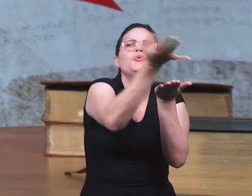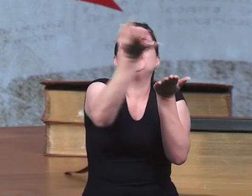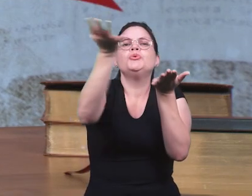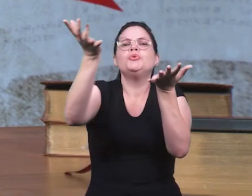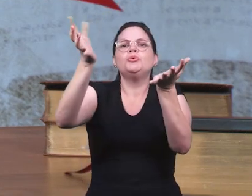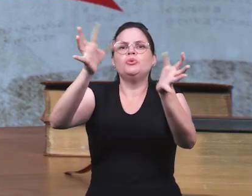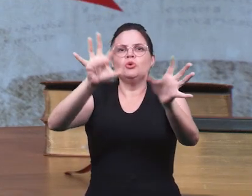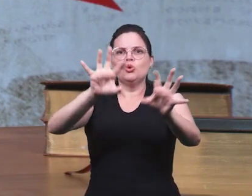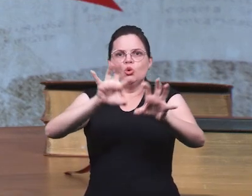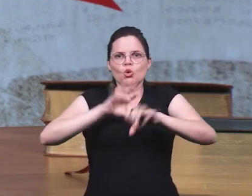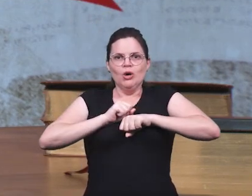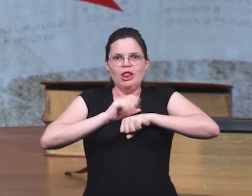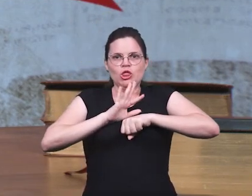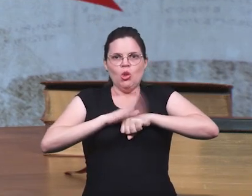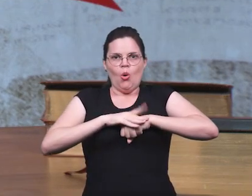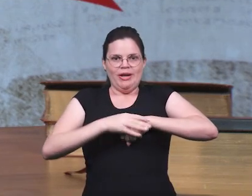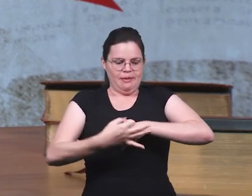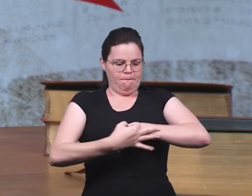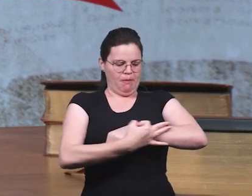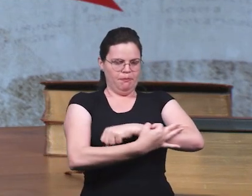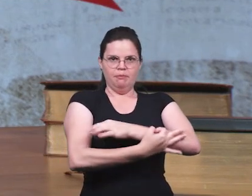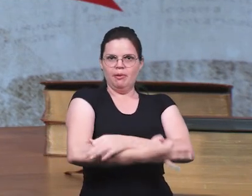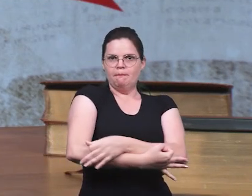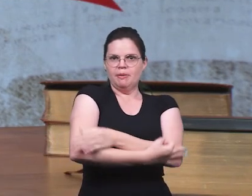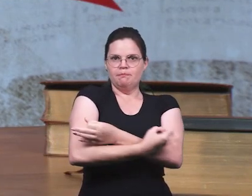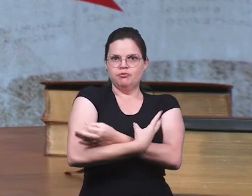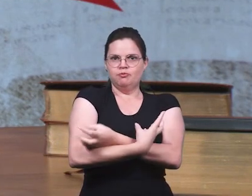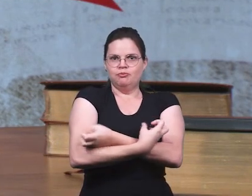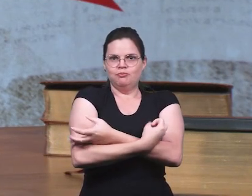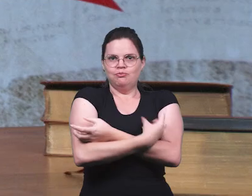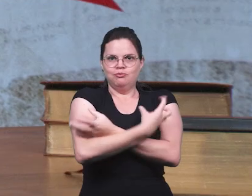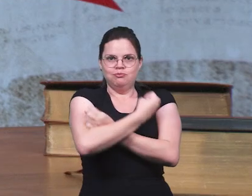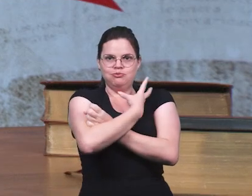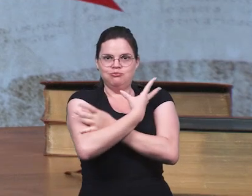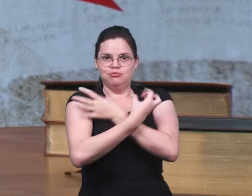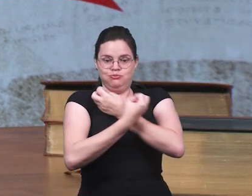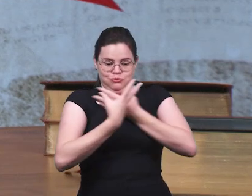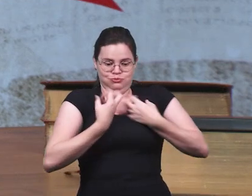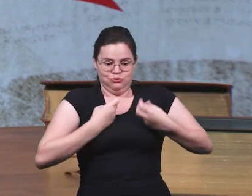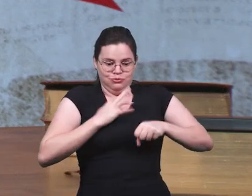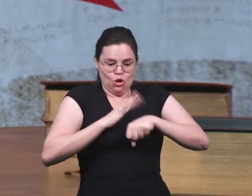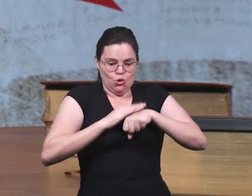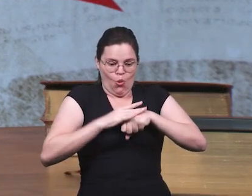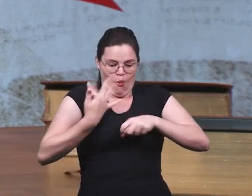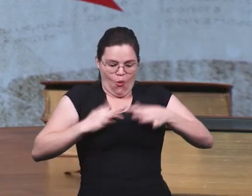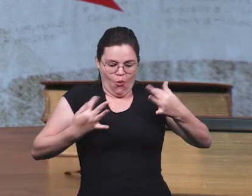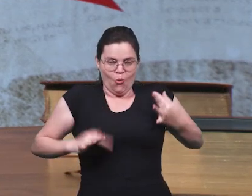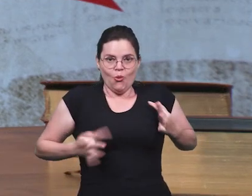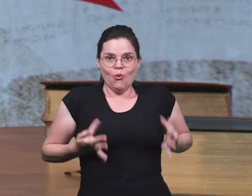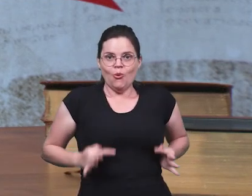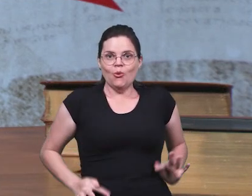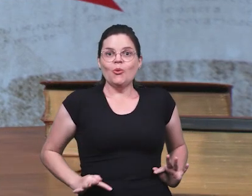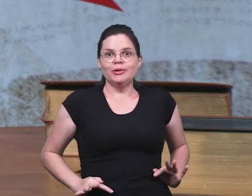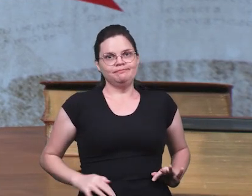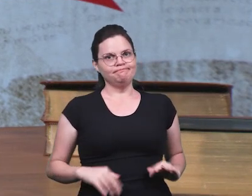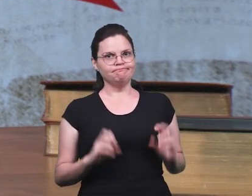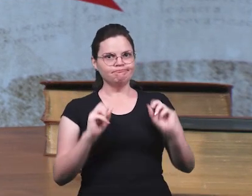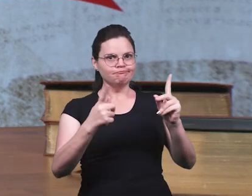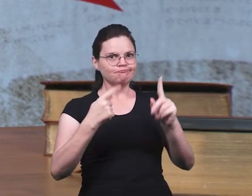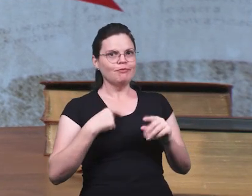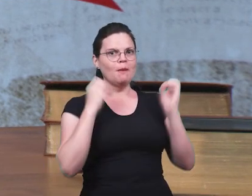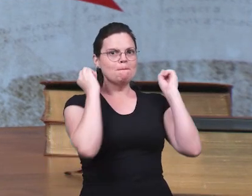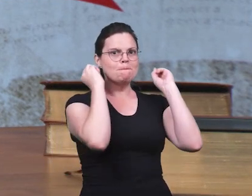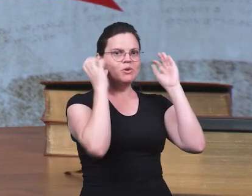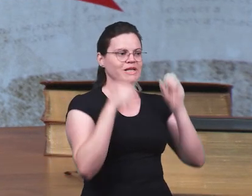úlceras nos homens e no gado por toda a terra do Egito. E eles tomaram a cinza do